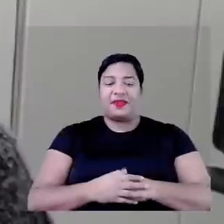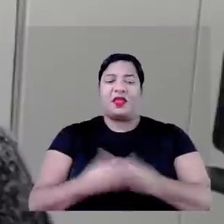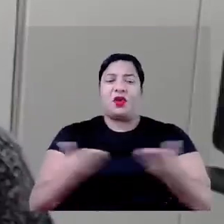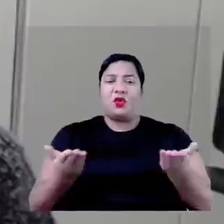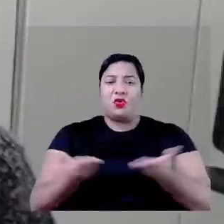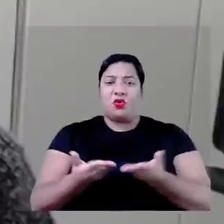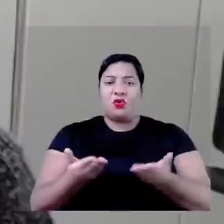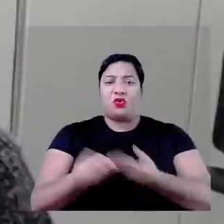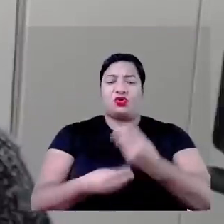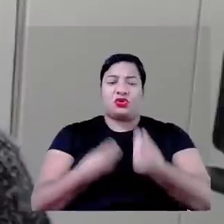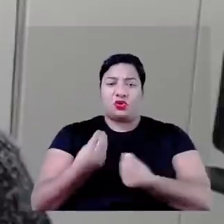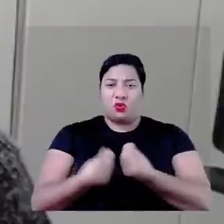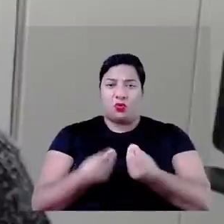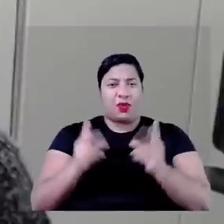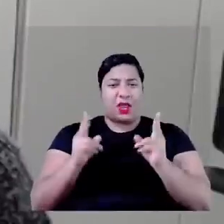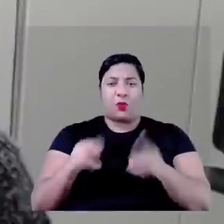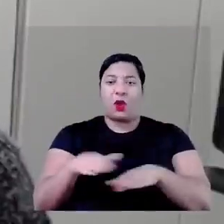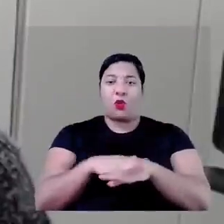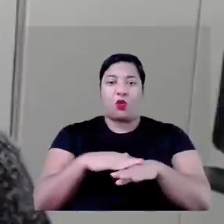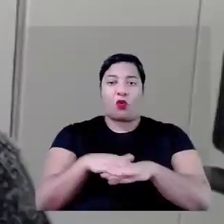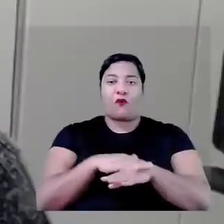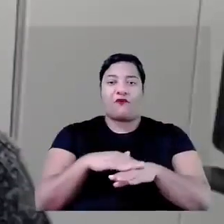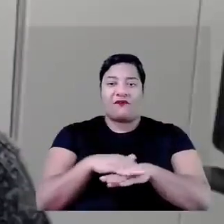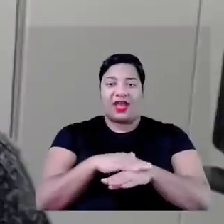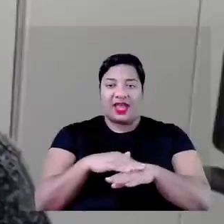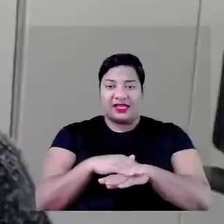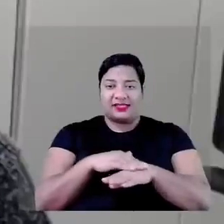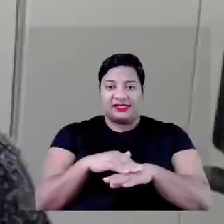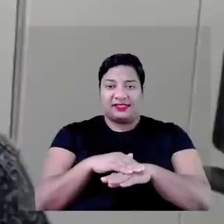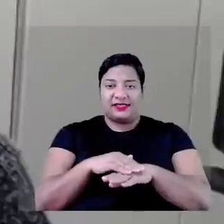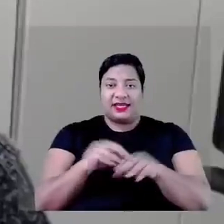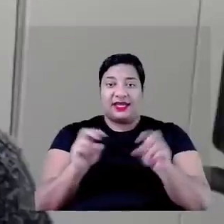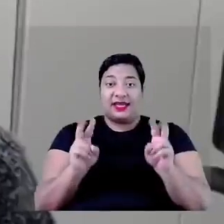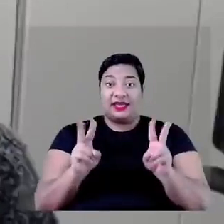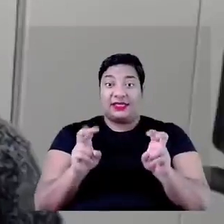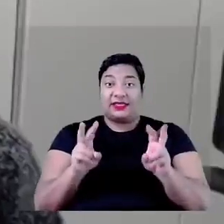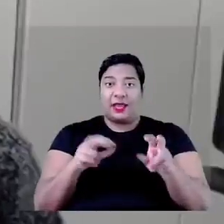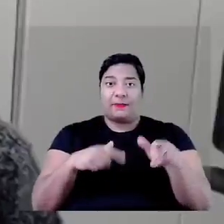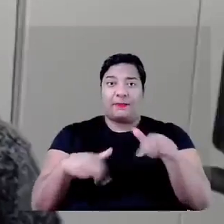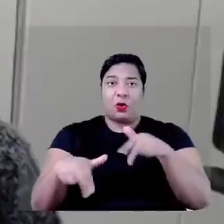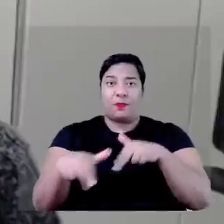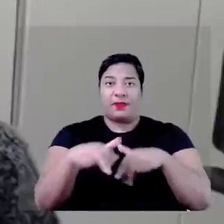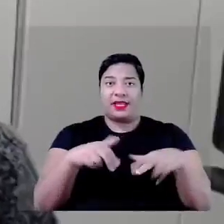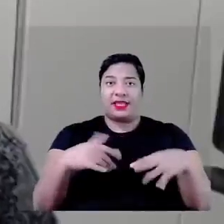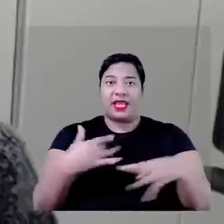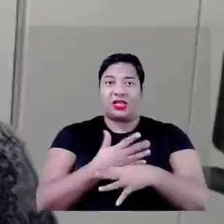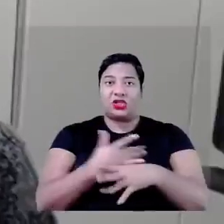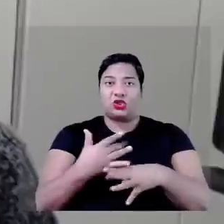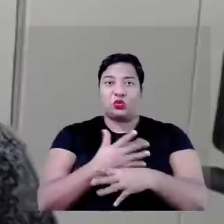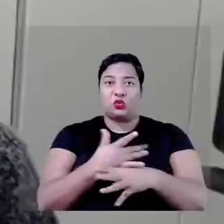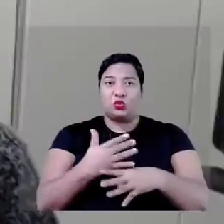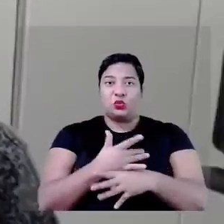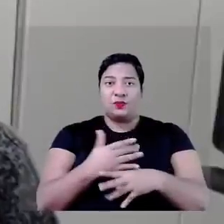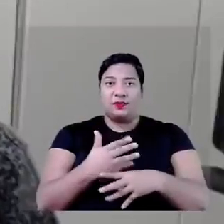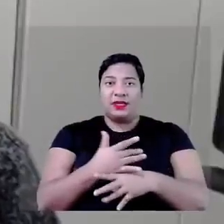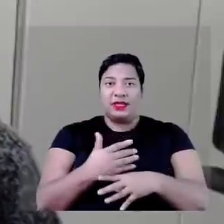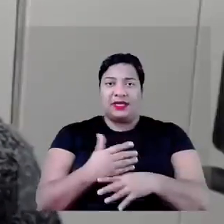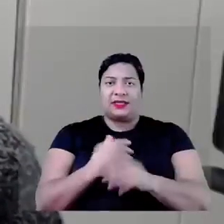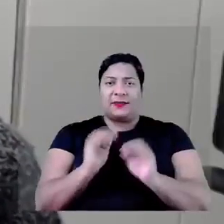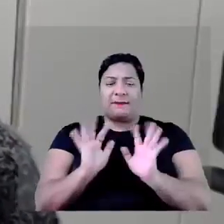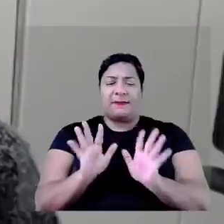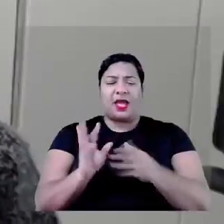Infraestrutura e Meio Ambiente do Estado de São Paulo. Esse tema da mobilidade urbana, não mais sob uma